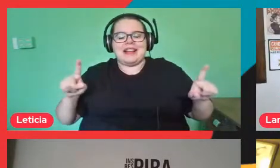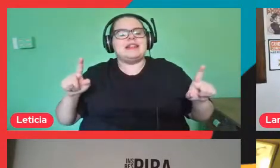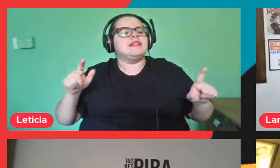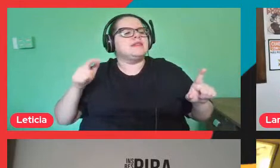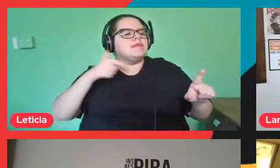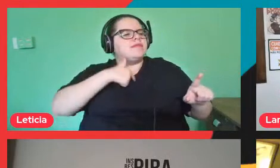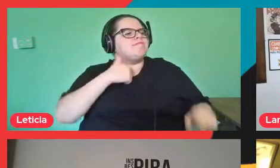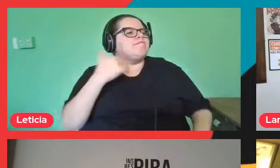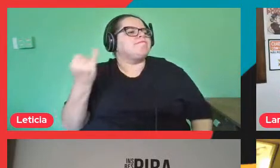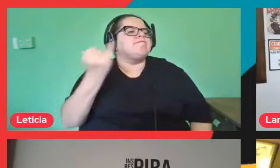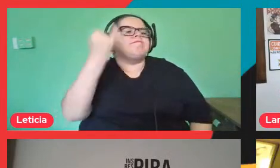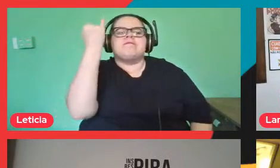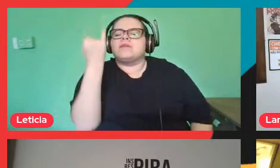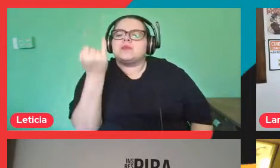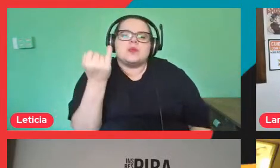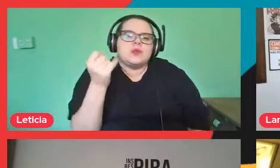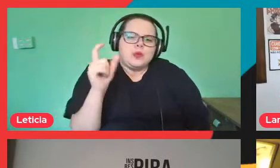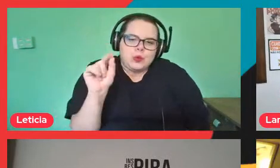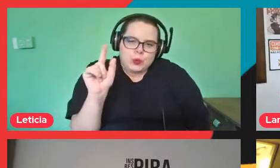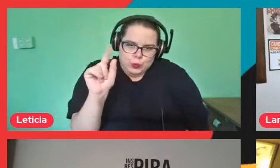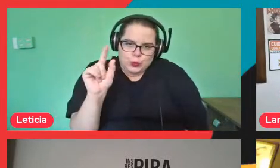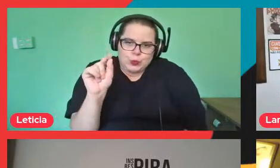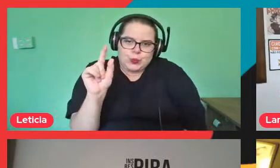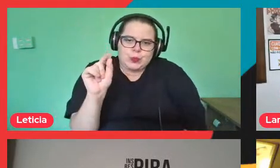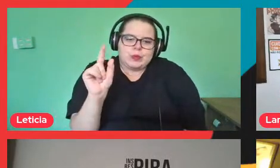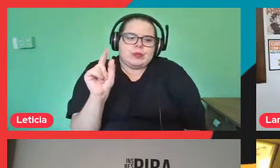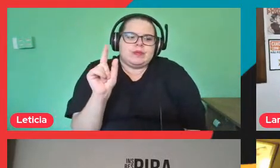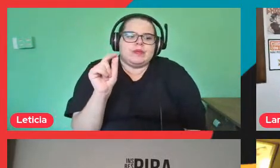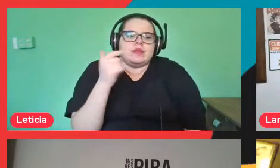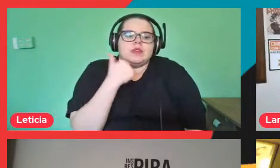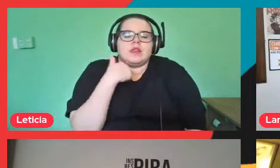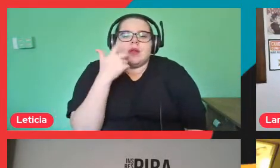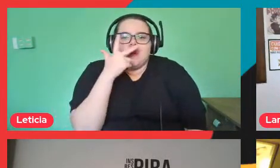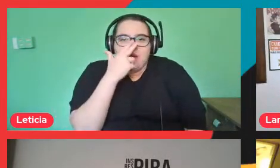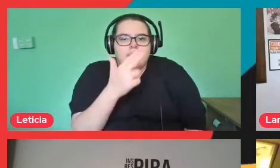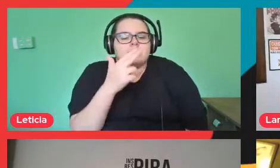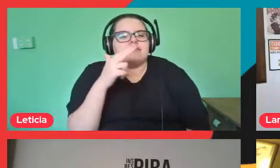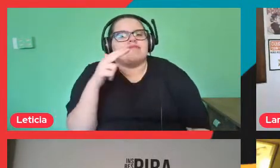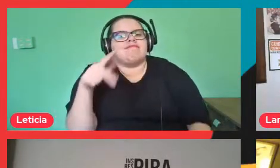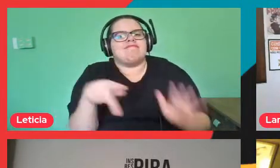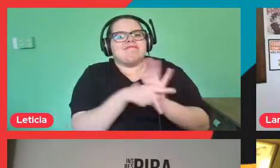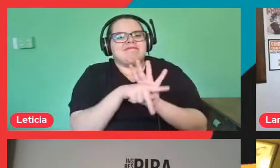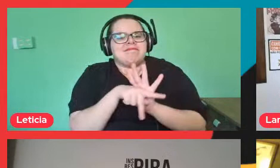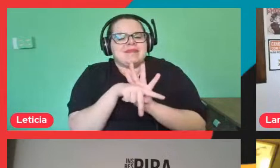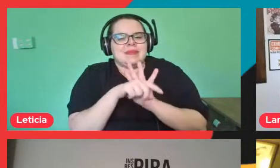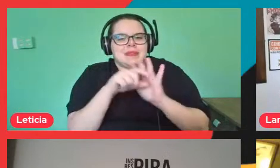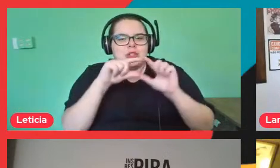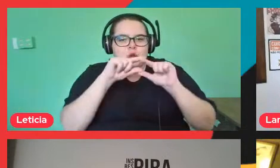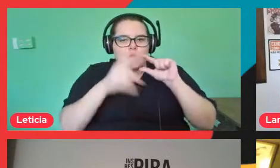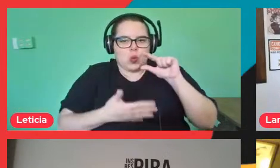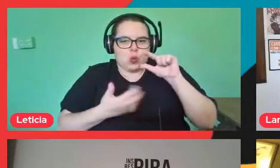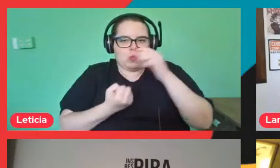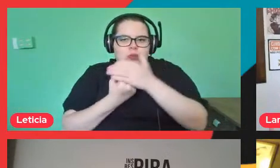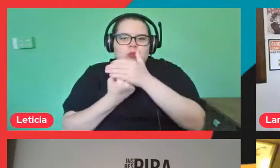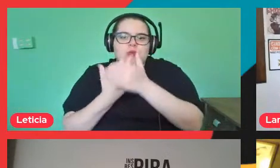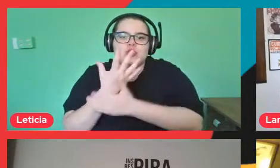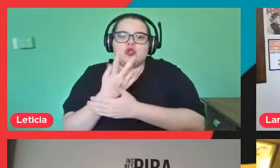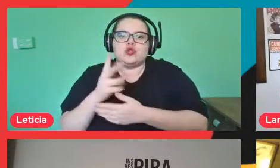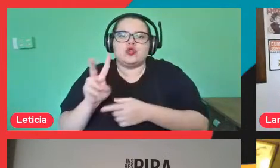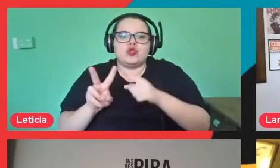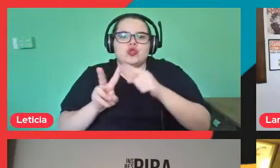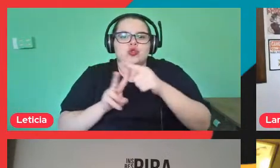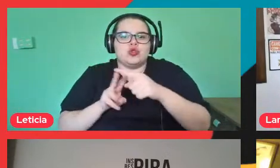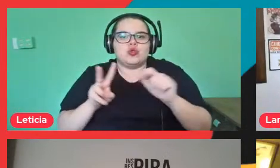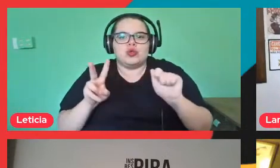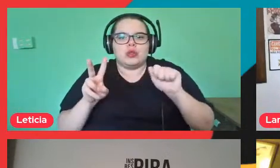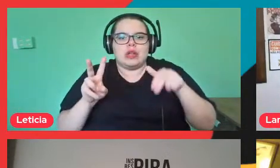a importância, né? Eu acho que o Workshop da Remarkable é uma iniciativa do Google, foi fundado por 2 anos